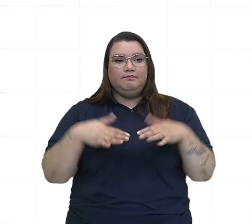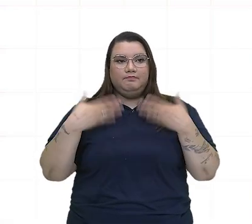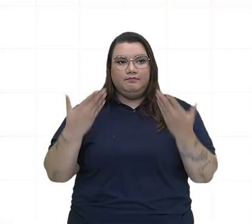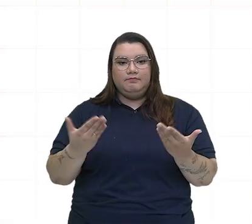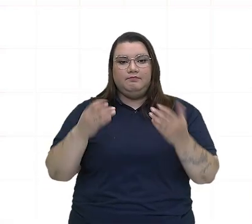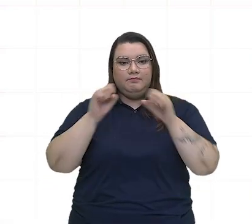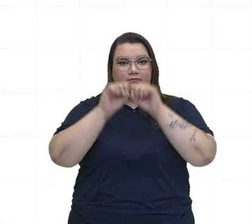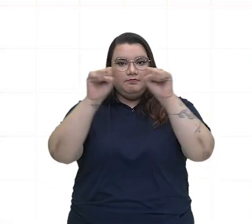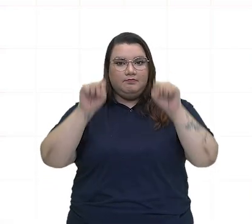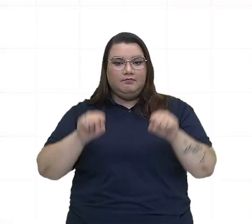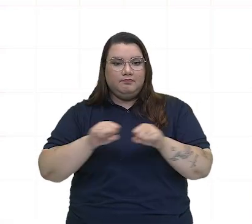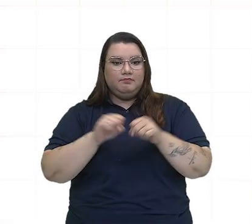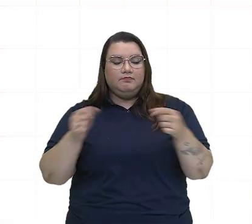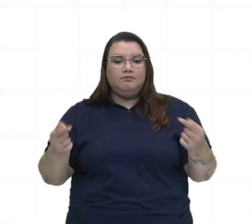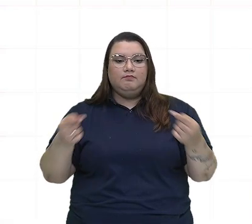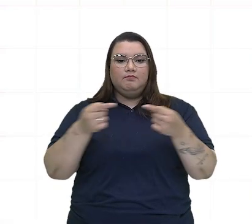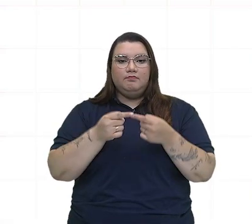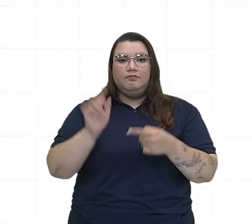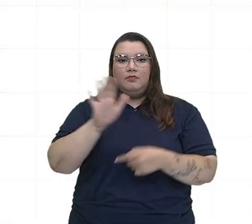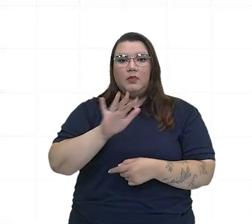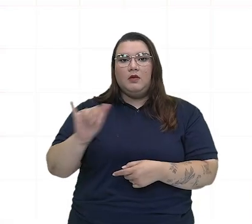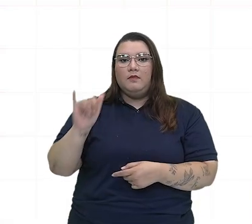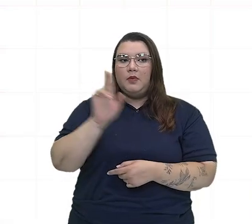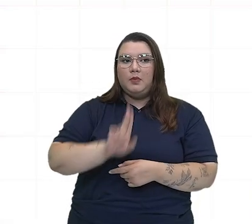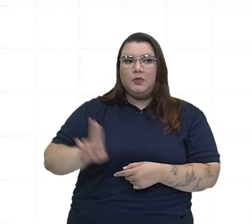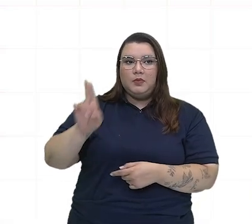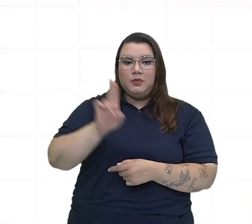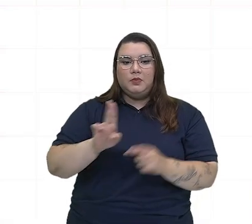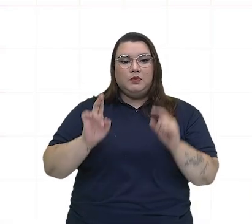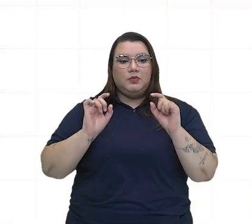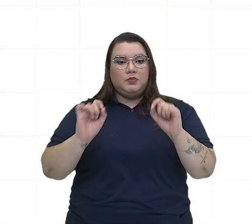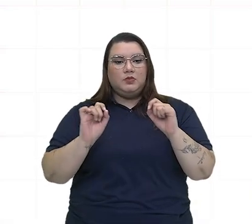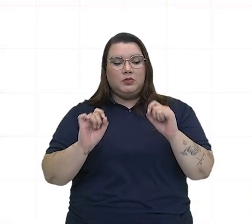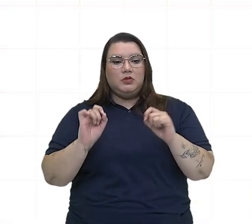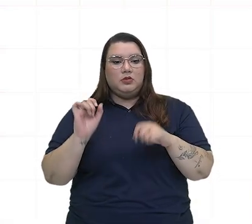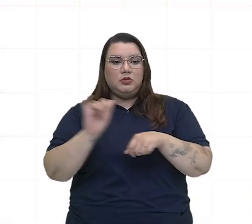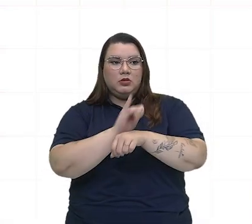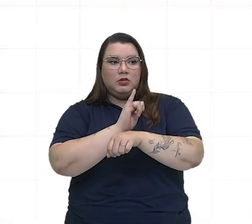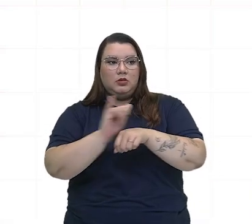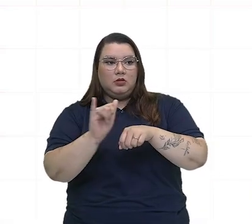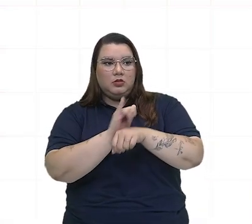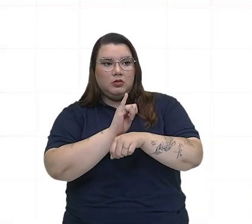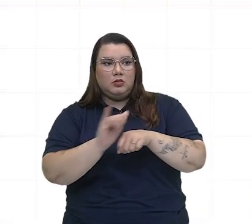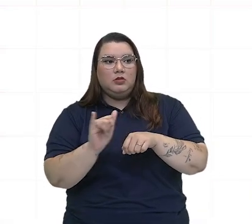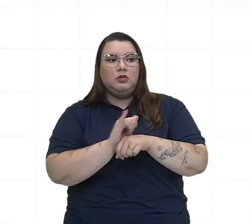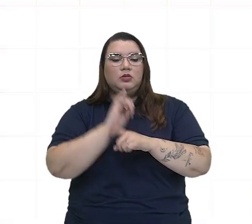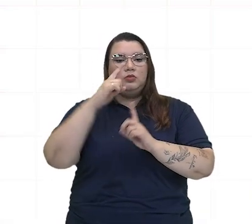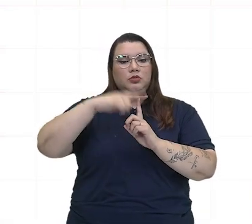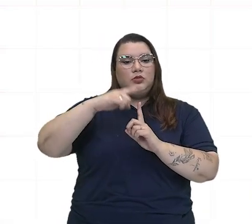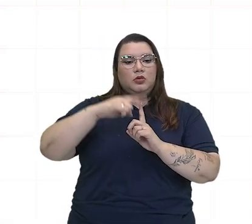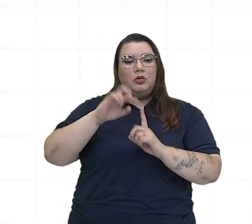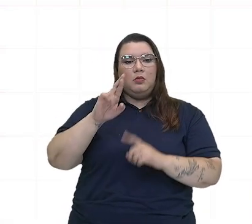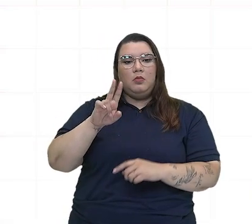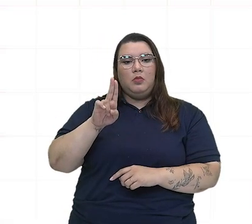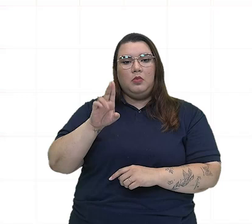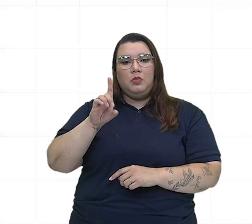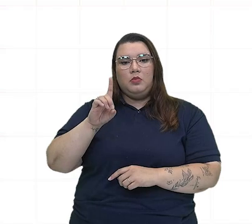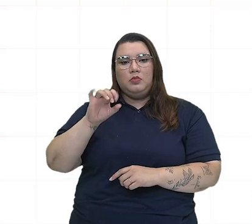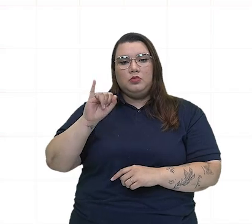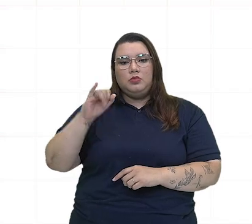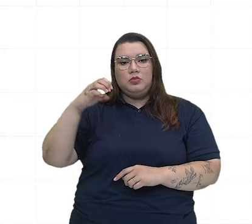Então, esse sistema ele vai utilizar ali técnicas mais